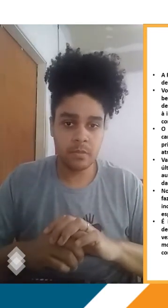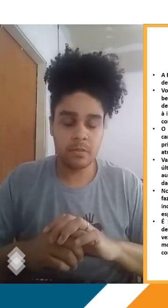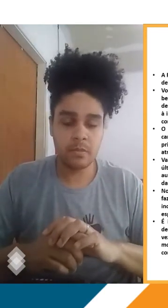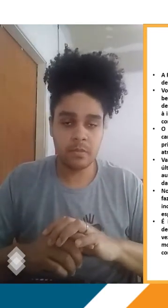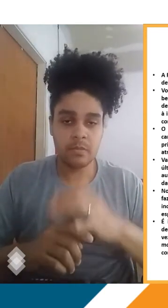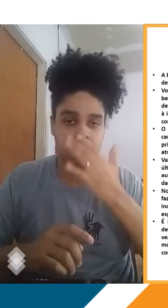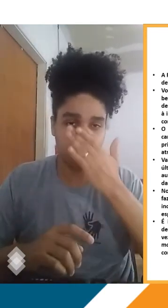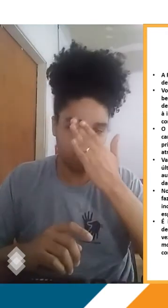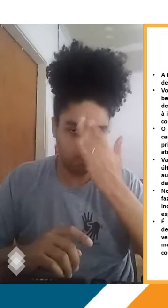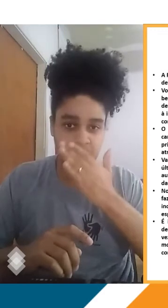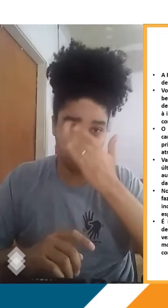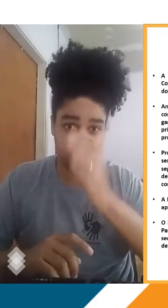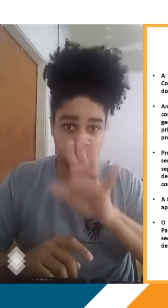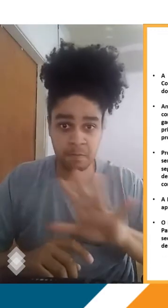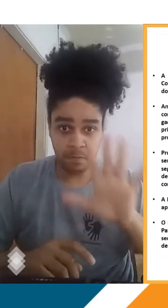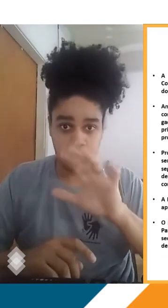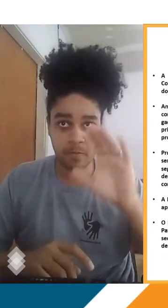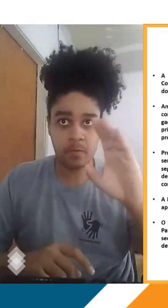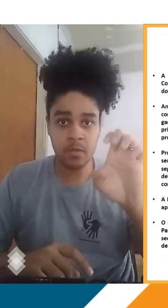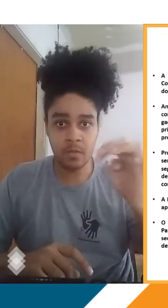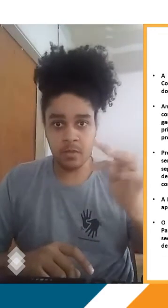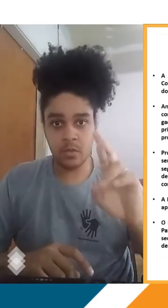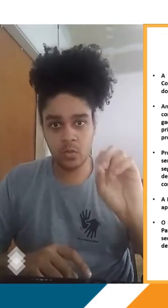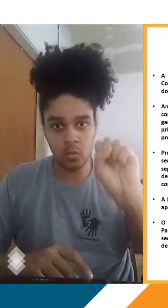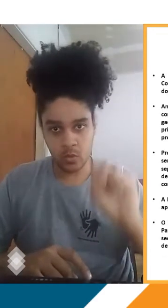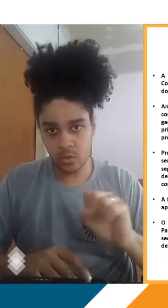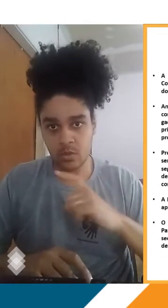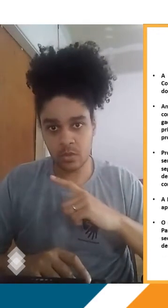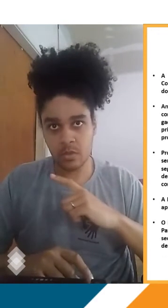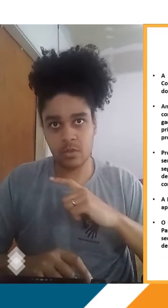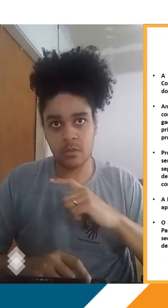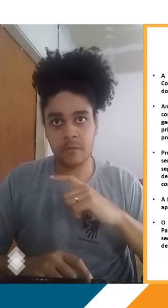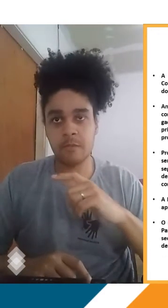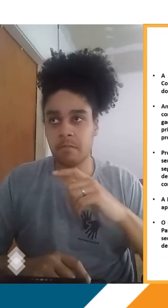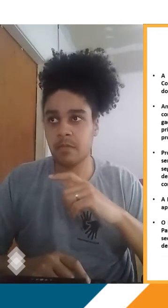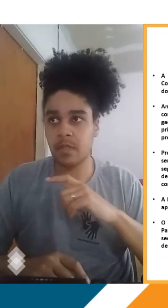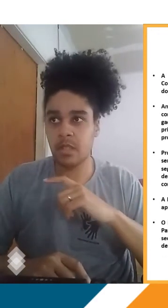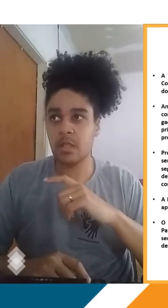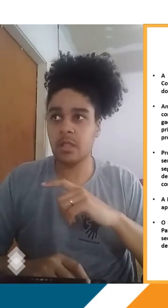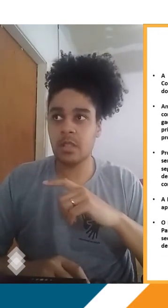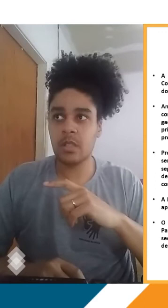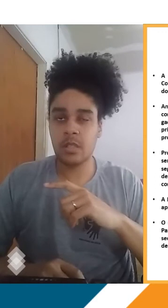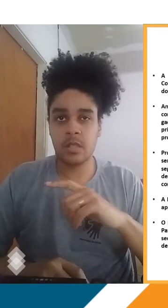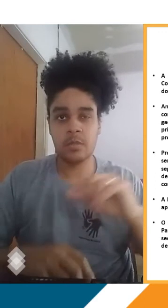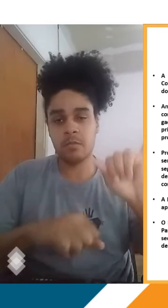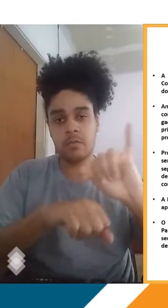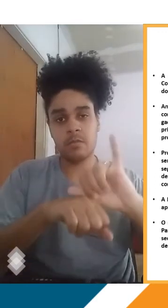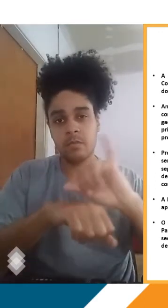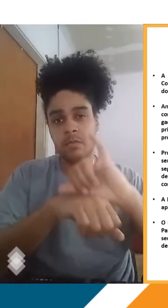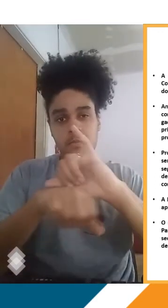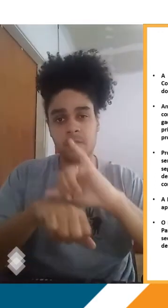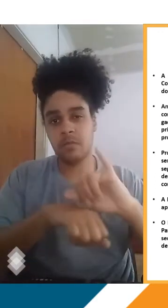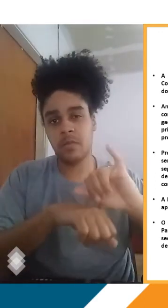assume papel de destaque no Médio Paraíba. A região Centro-Sul ela é composta pelos municípios de Areal, Comendador Levi Gasparian,